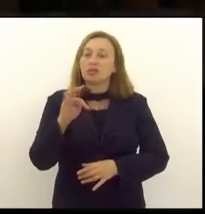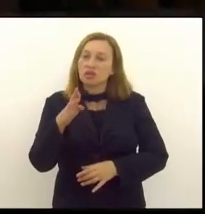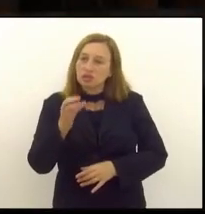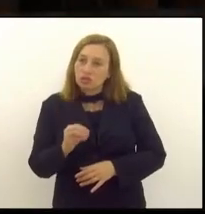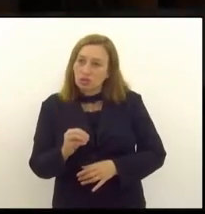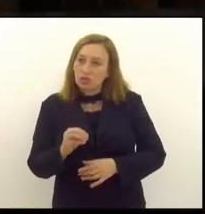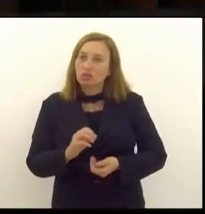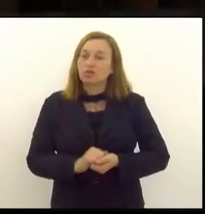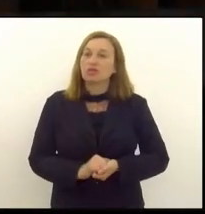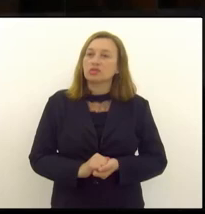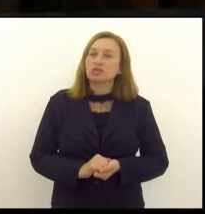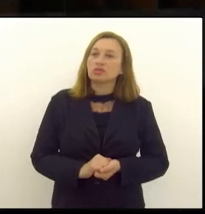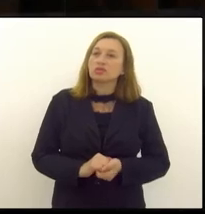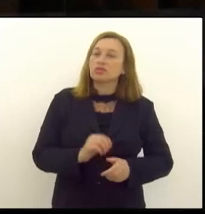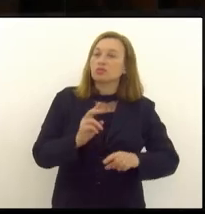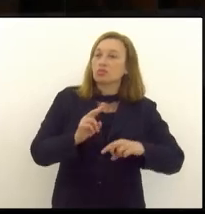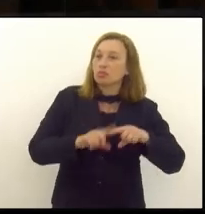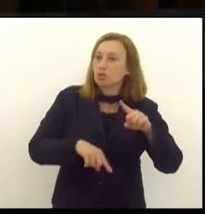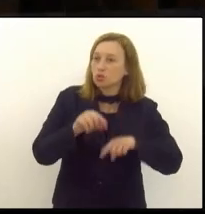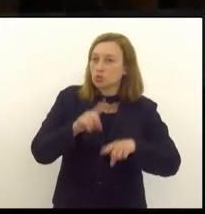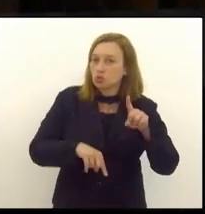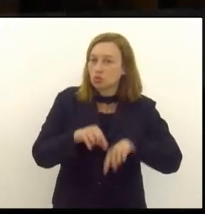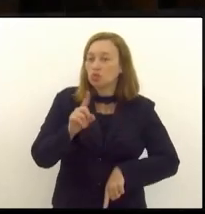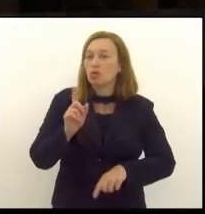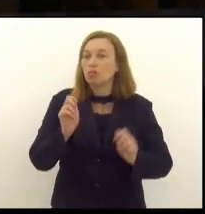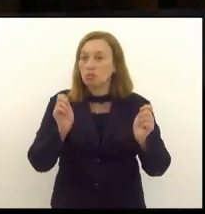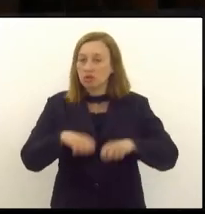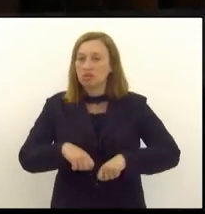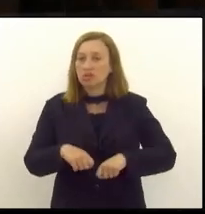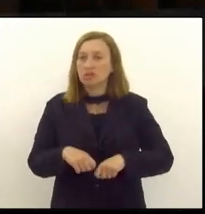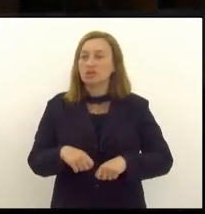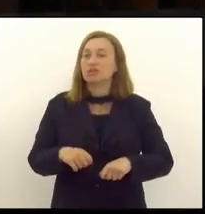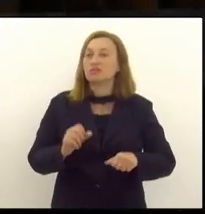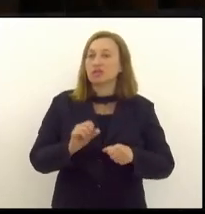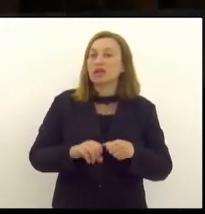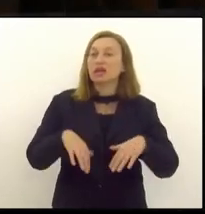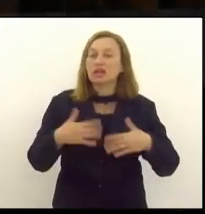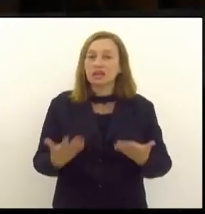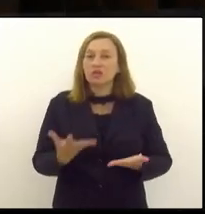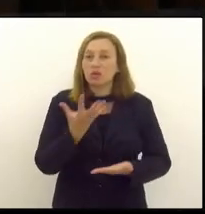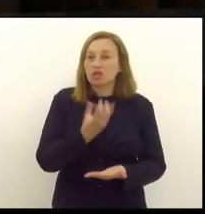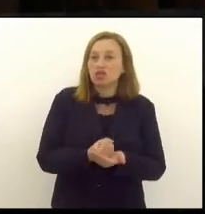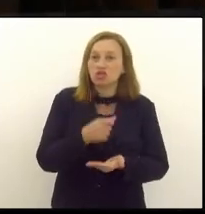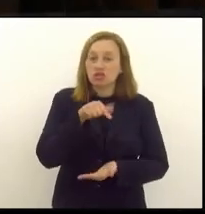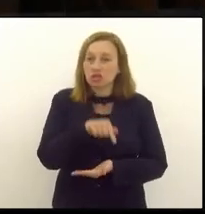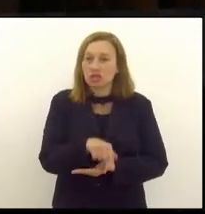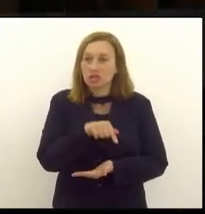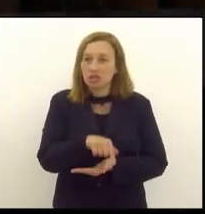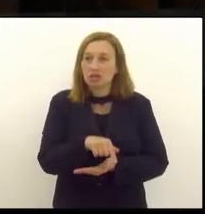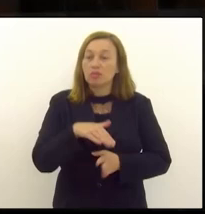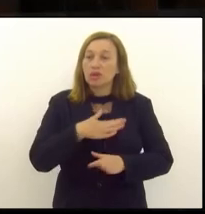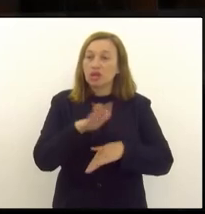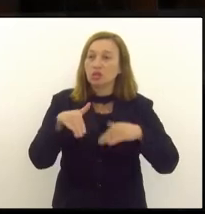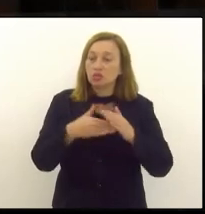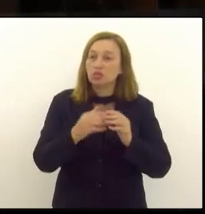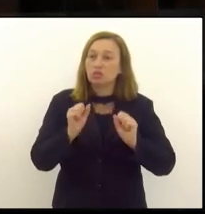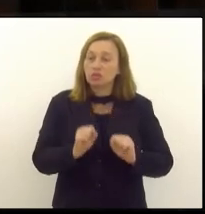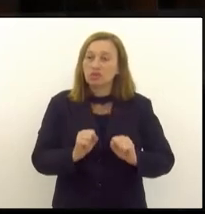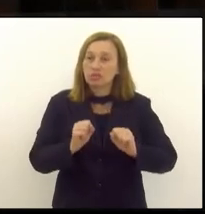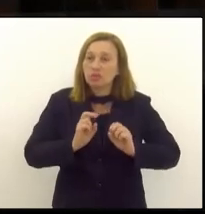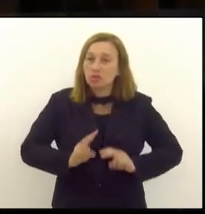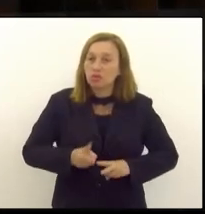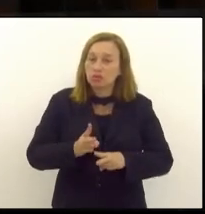em aquisição de equipamentos, isso é possível de ser executado. Então, fica um registro aqui, para que todos possamos